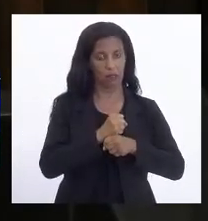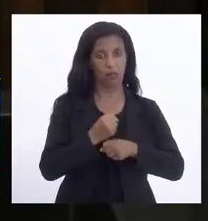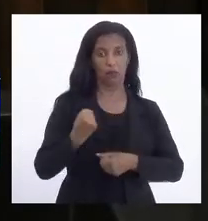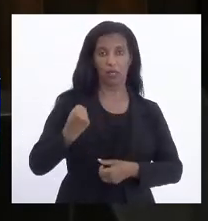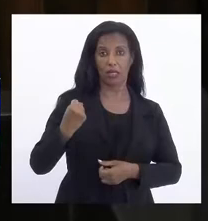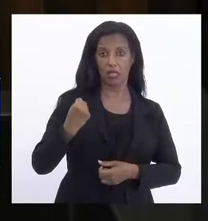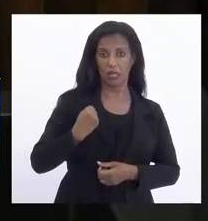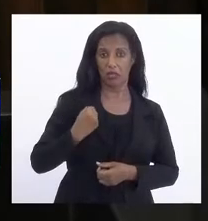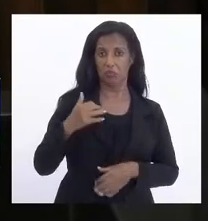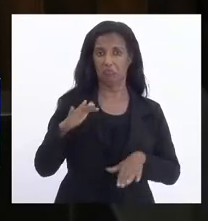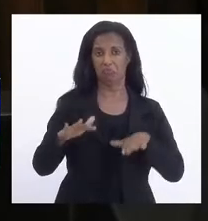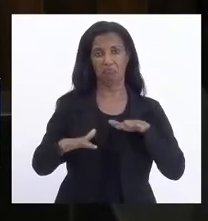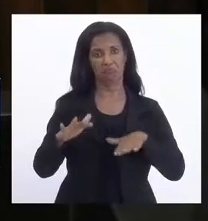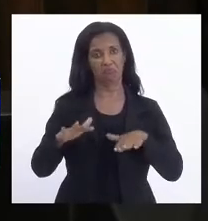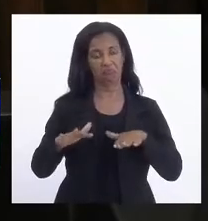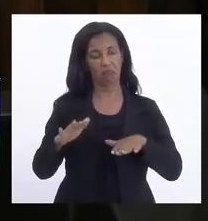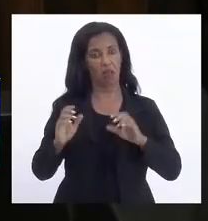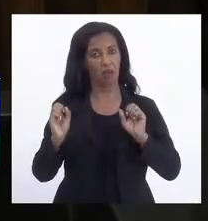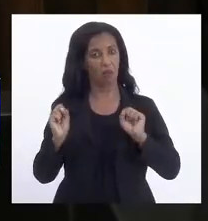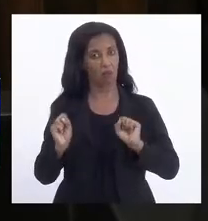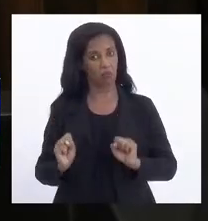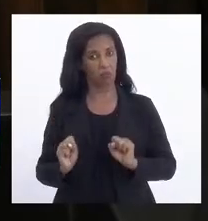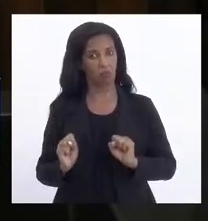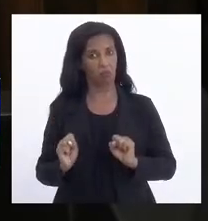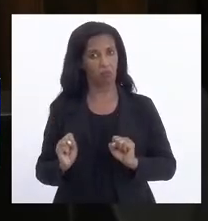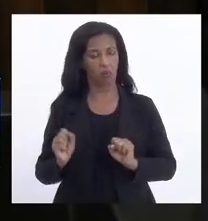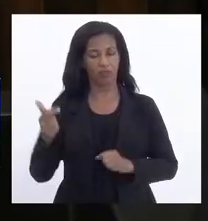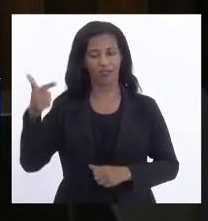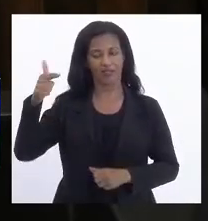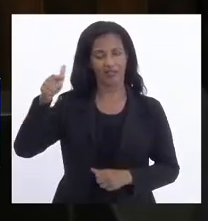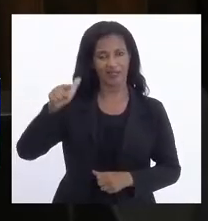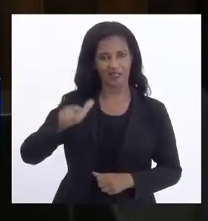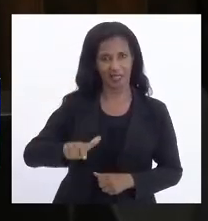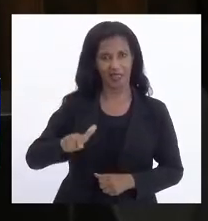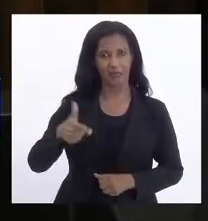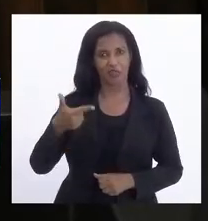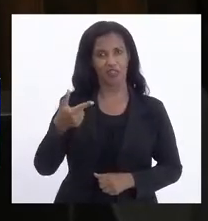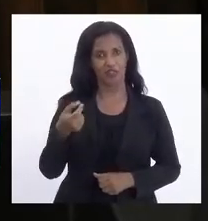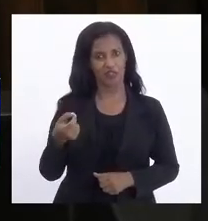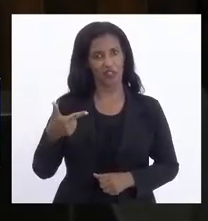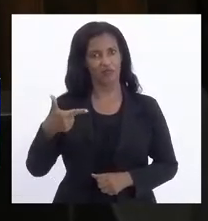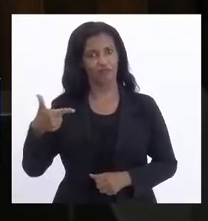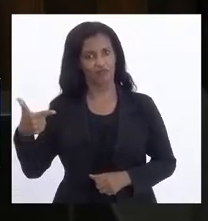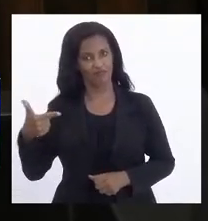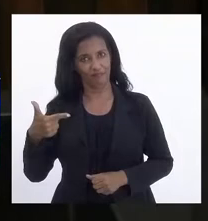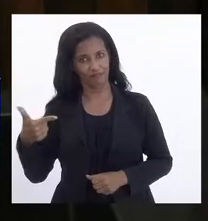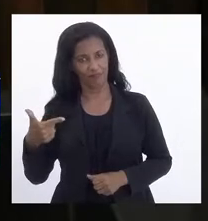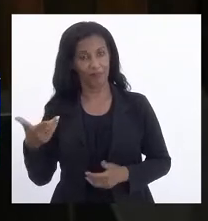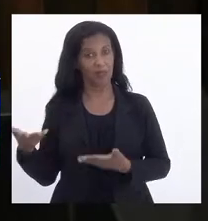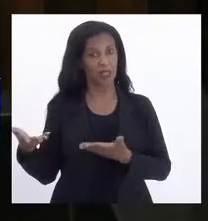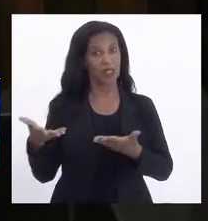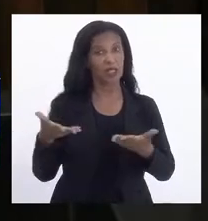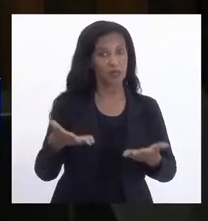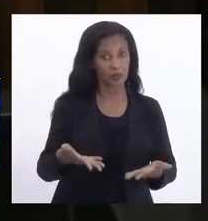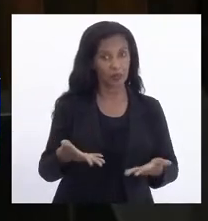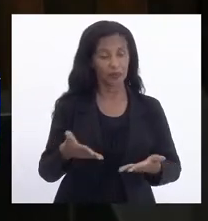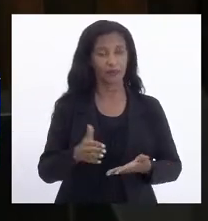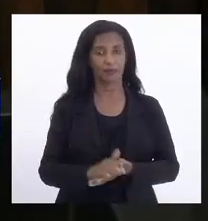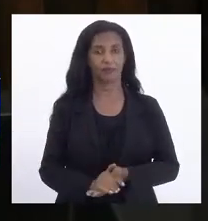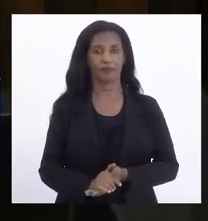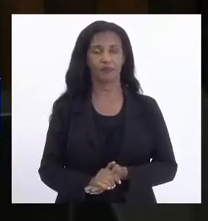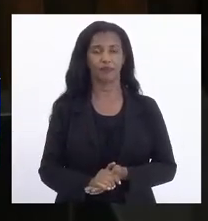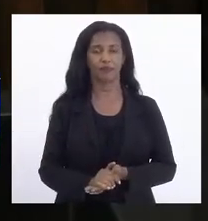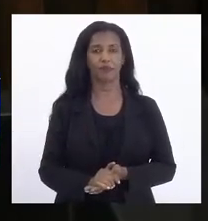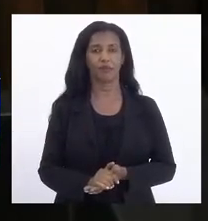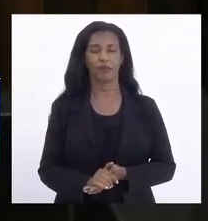número provavelmente se repetirá em 22. Isso